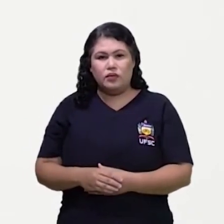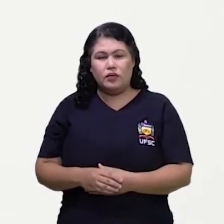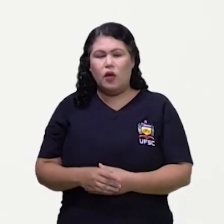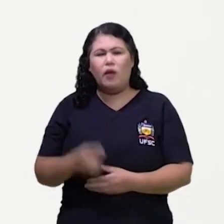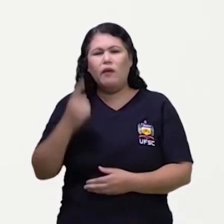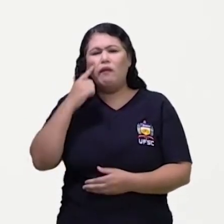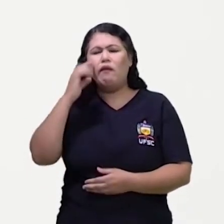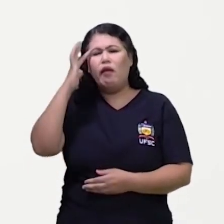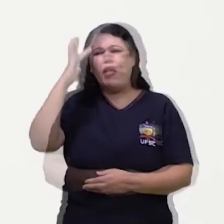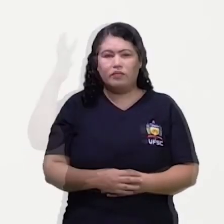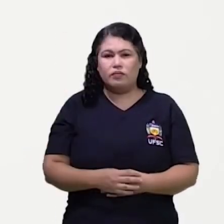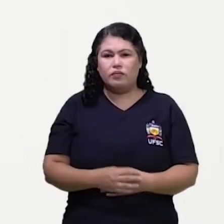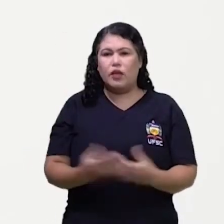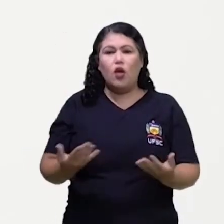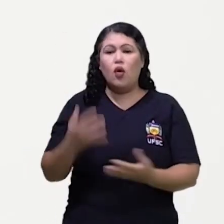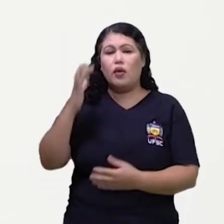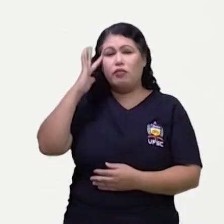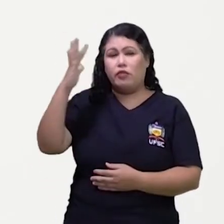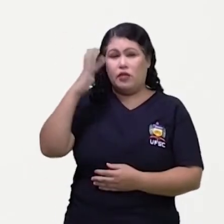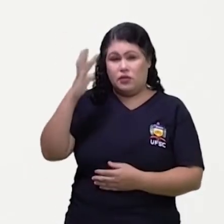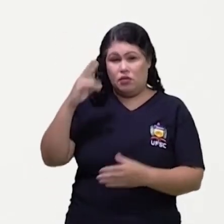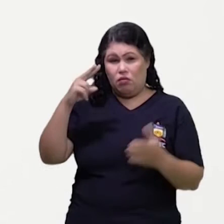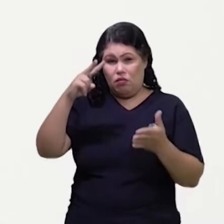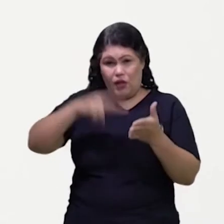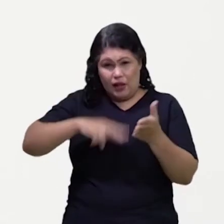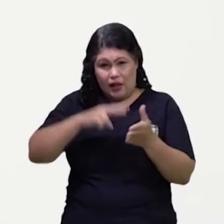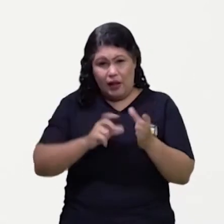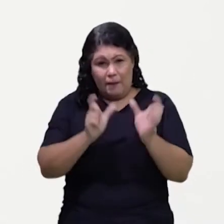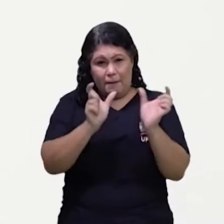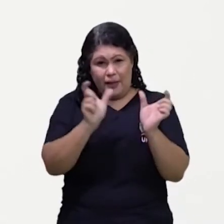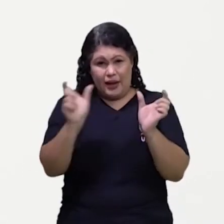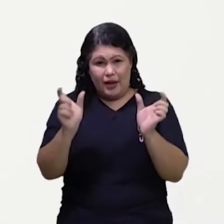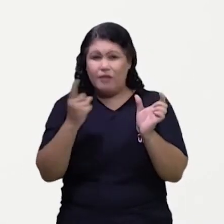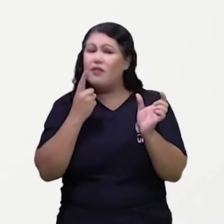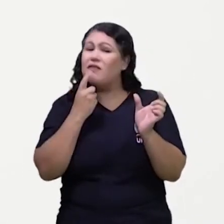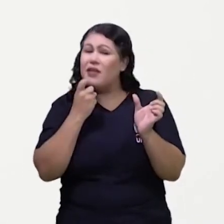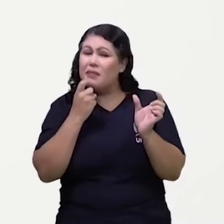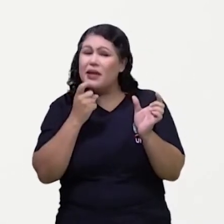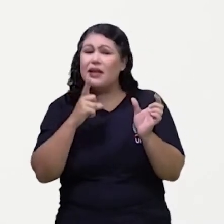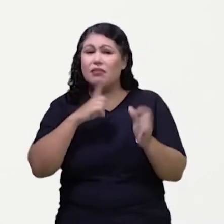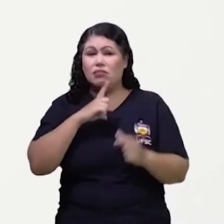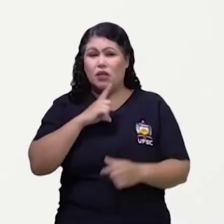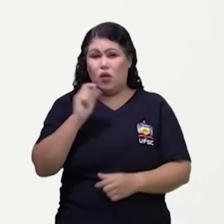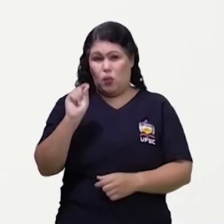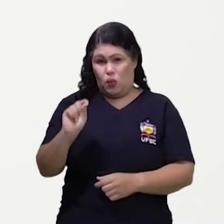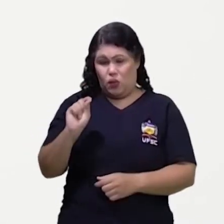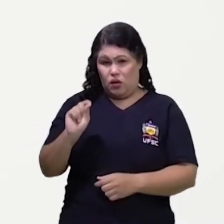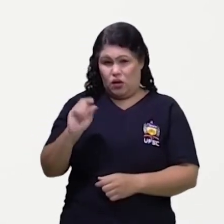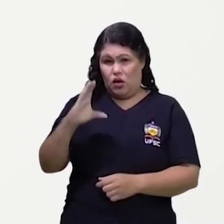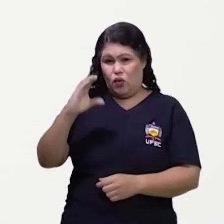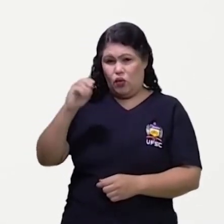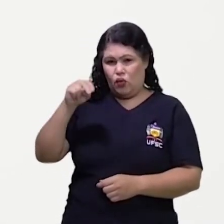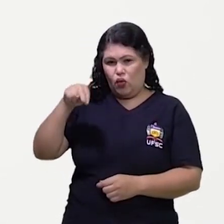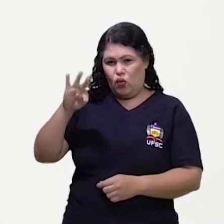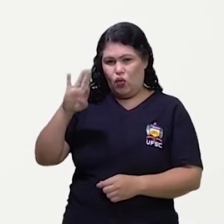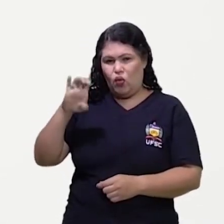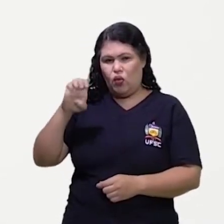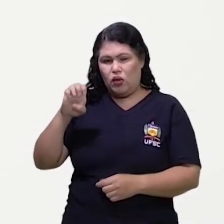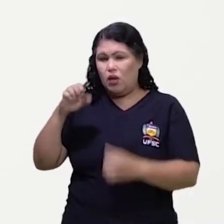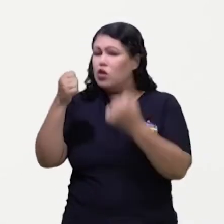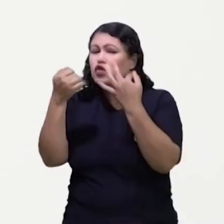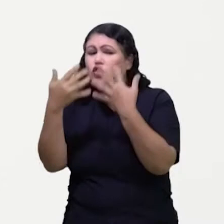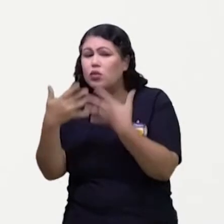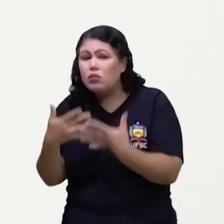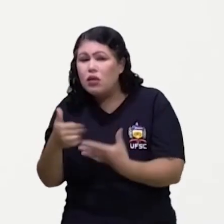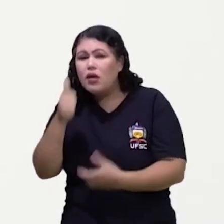Vamos fazer uma reflexão. Na leitura das palavras em destaque, percebemos que contem aos seus